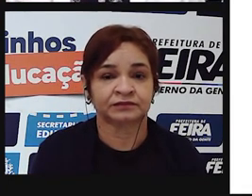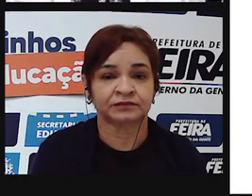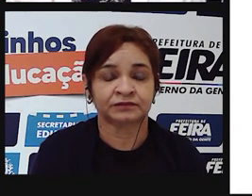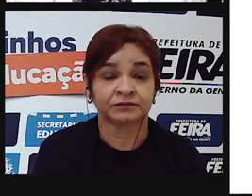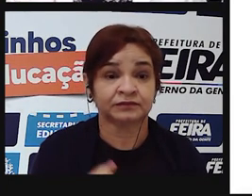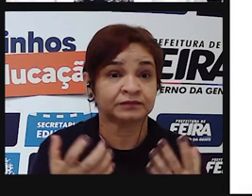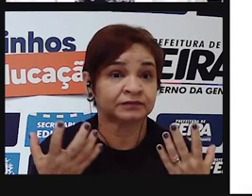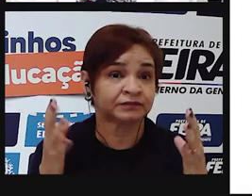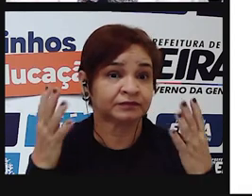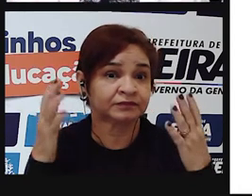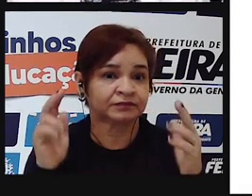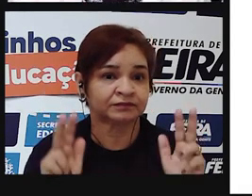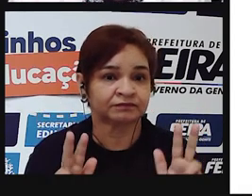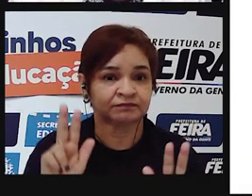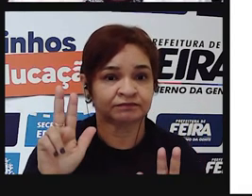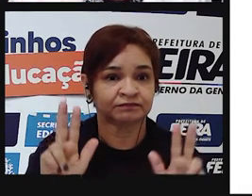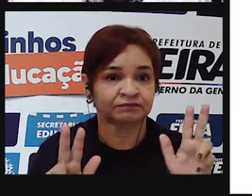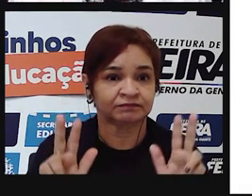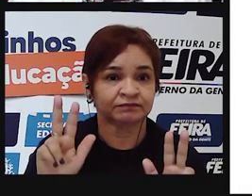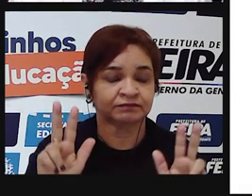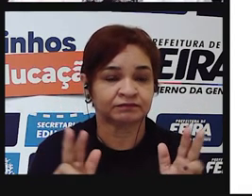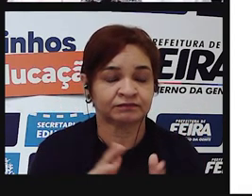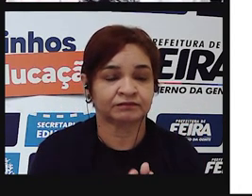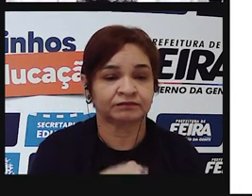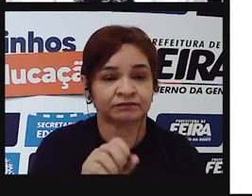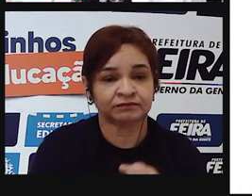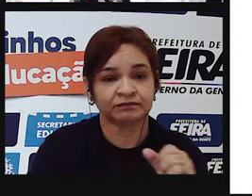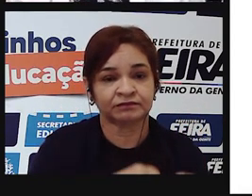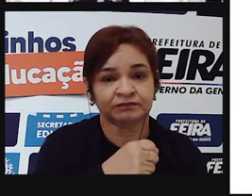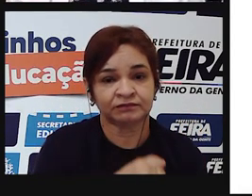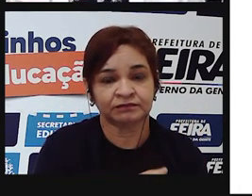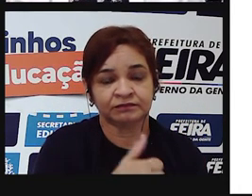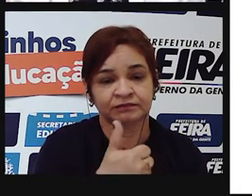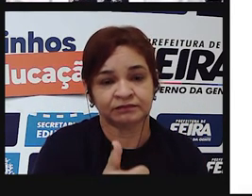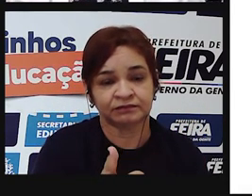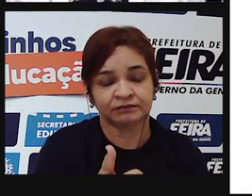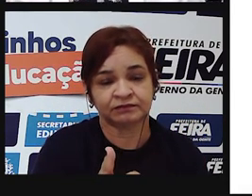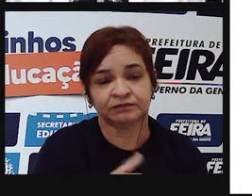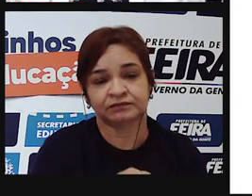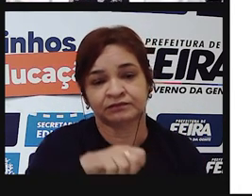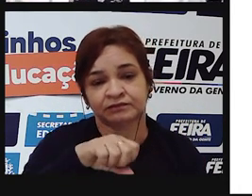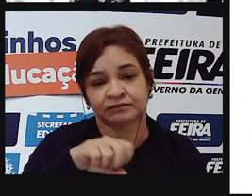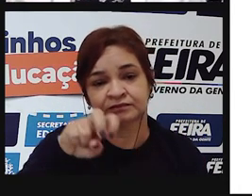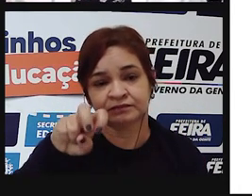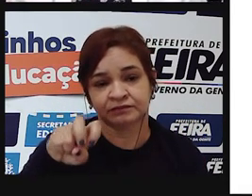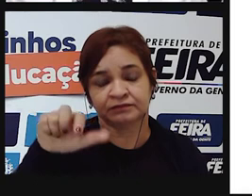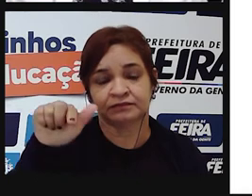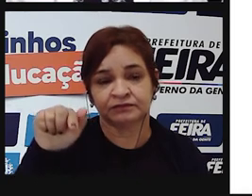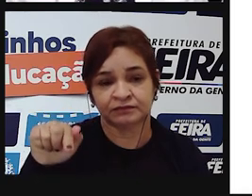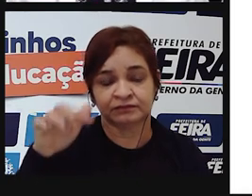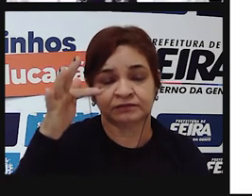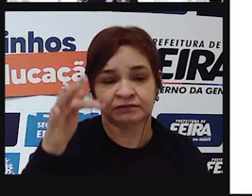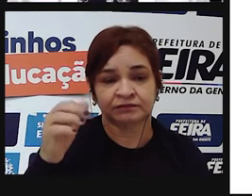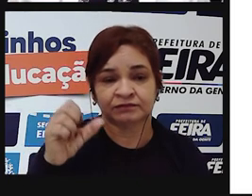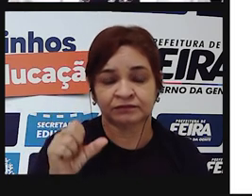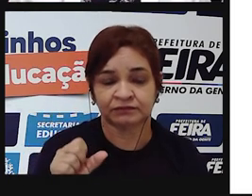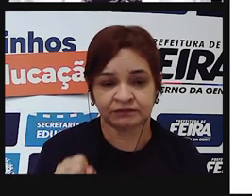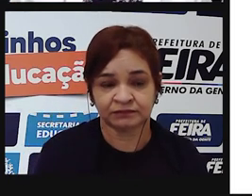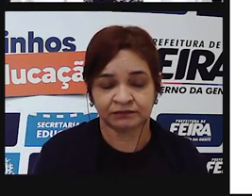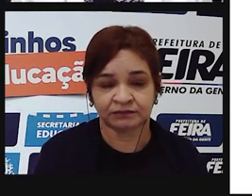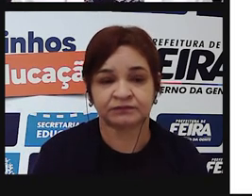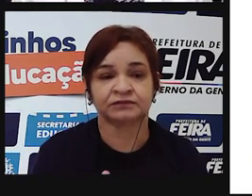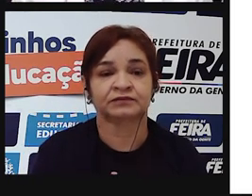primeiras festas de micareta do país, no ano de 1957, quando Feira de Santana já havia